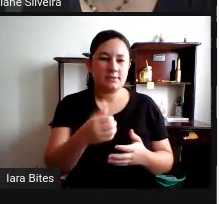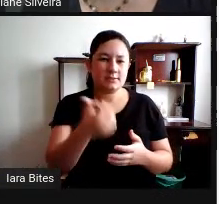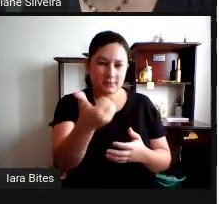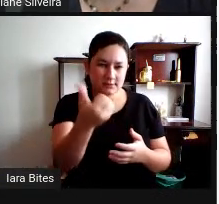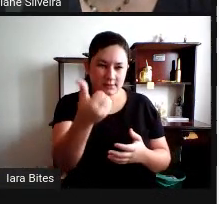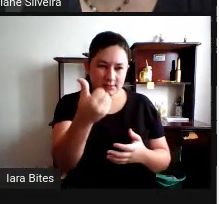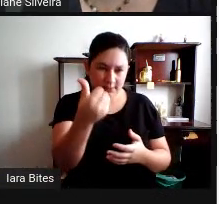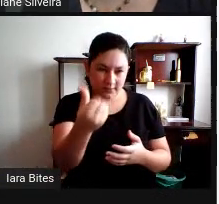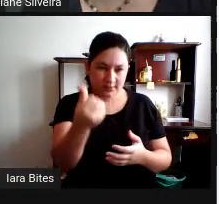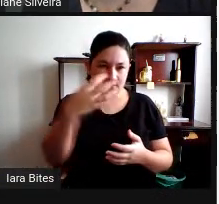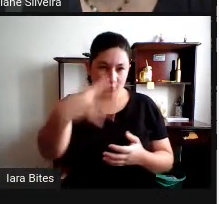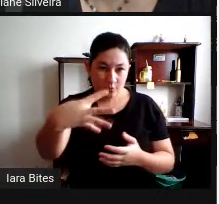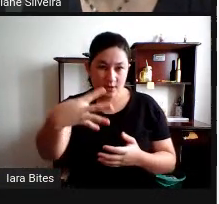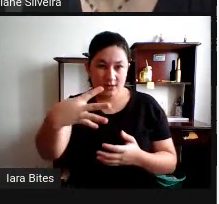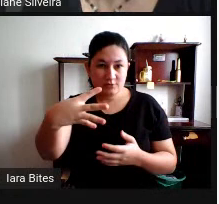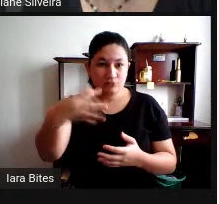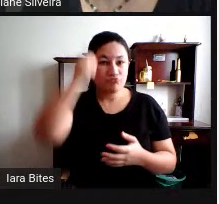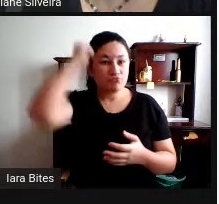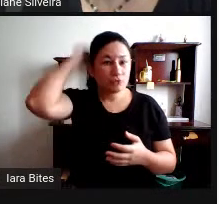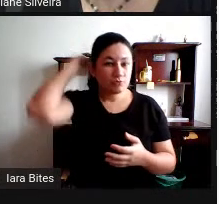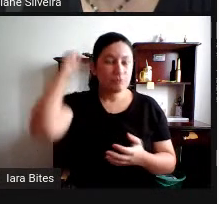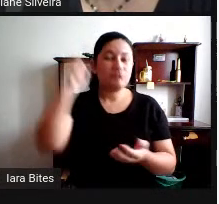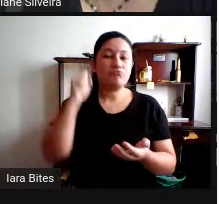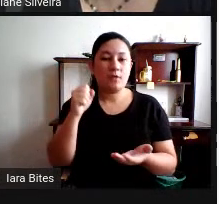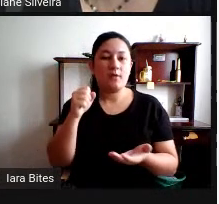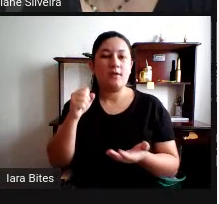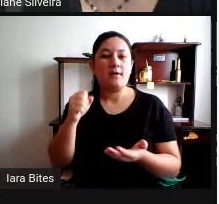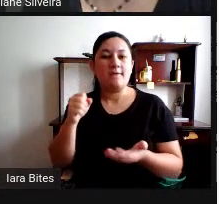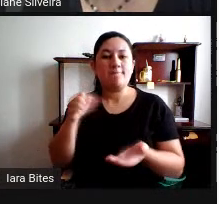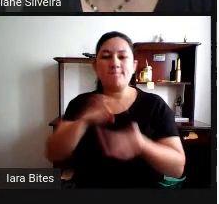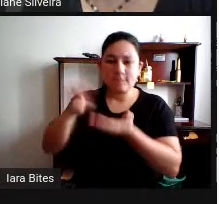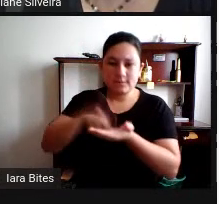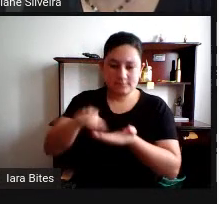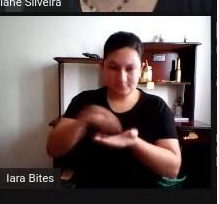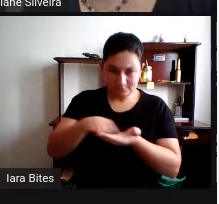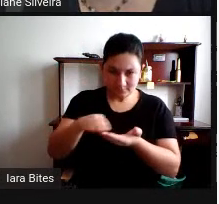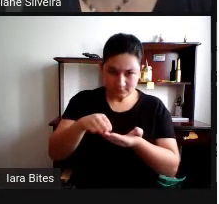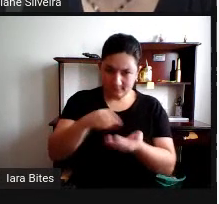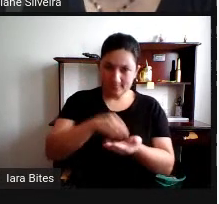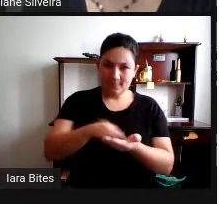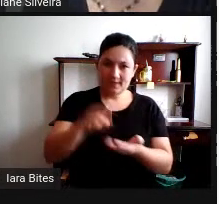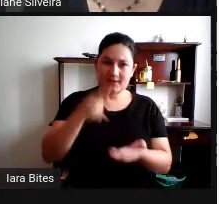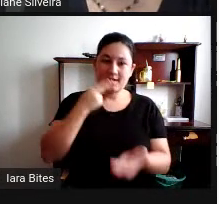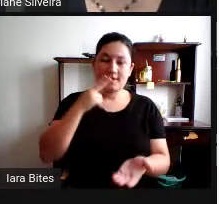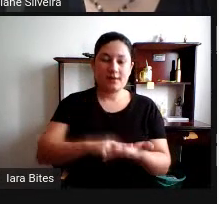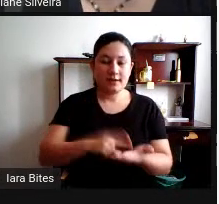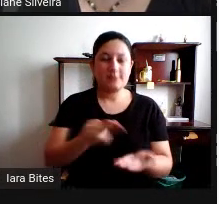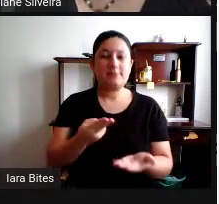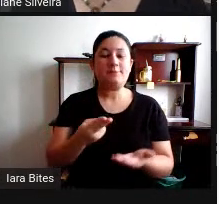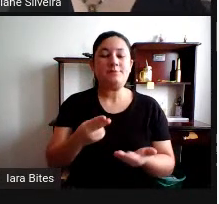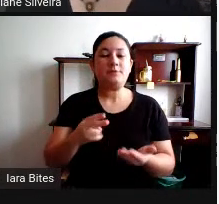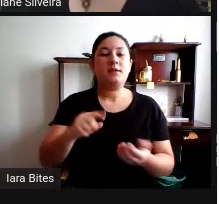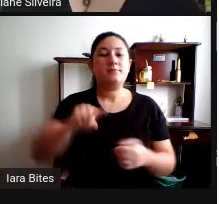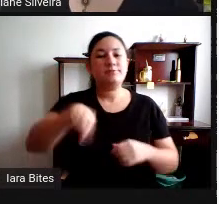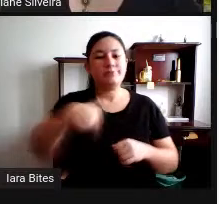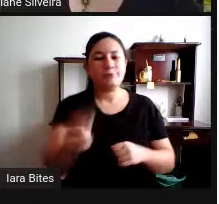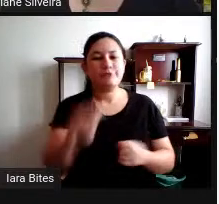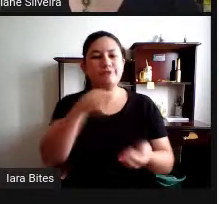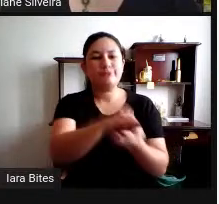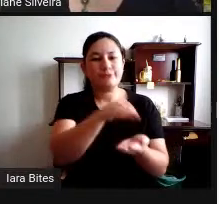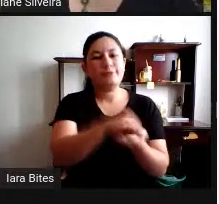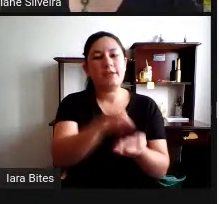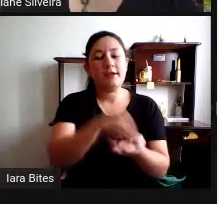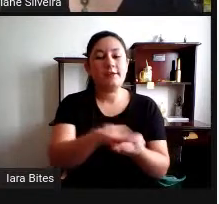cartas que Sussir enviou a Meillet. E quem fez a catalogação dessas cartas, a transcrição para a